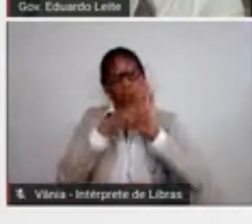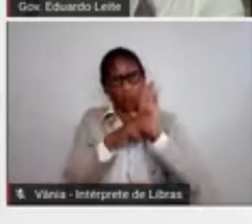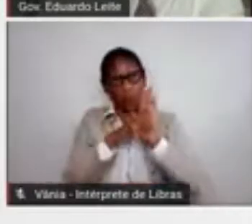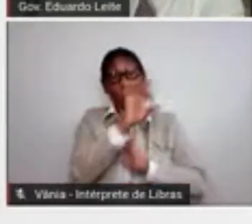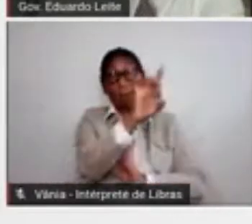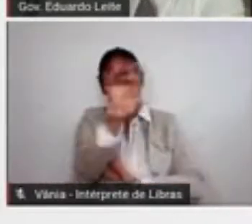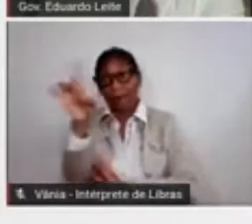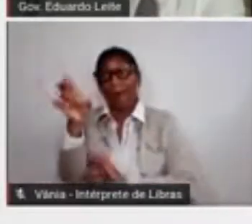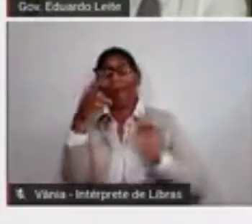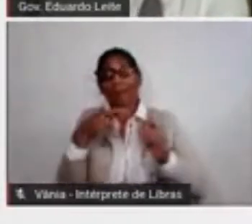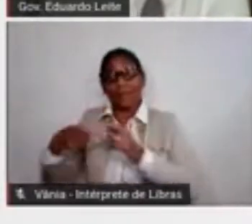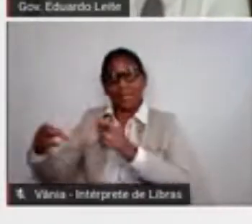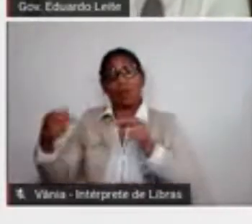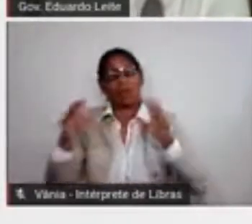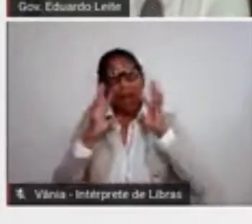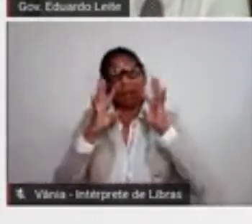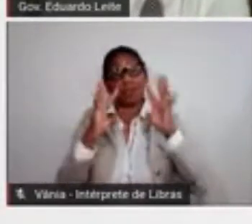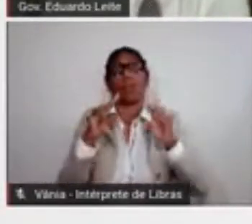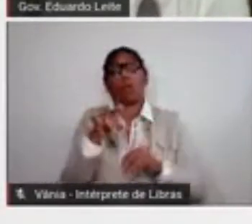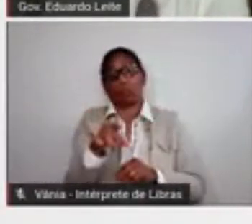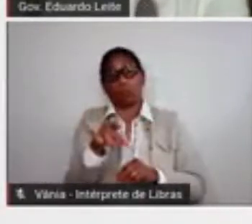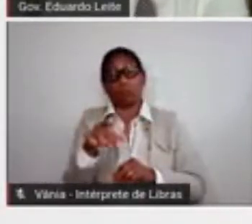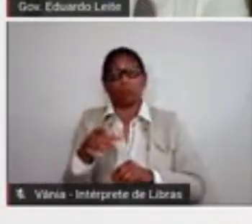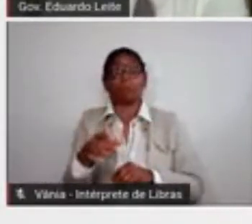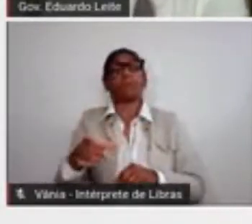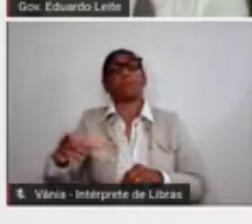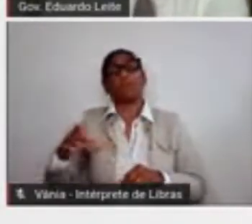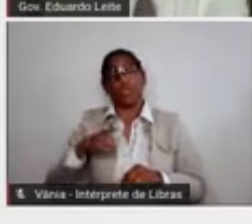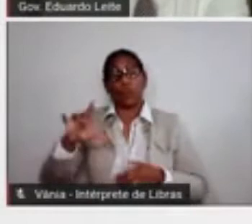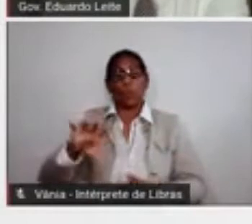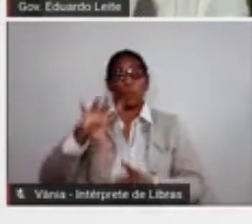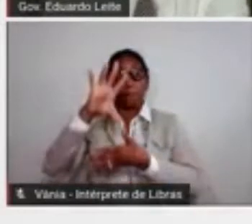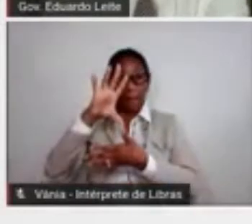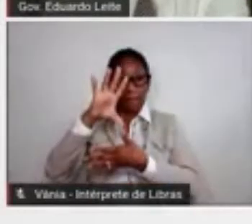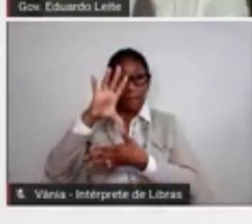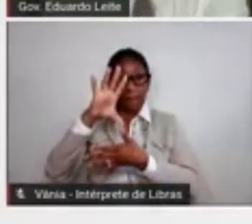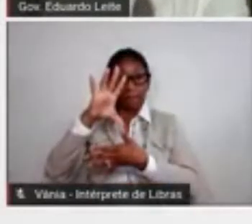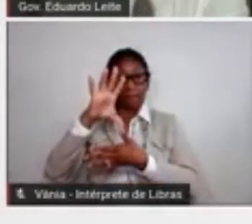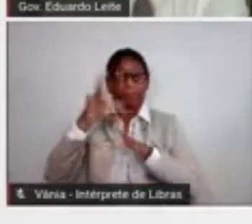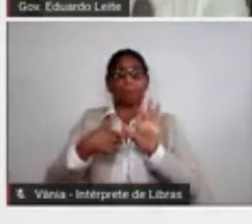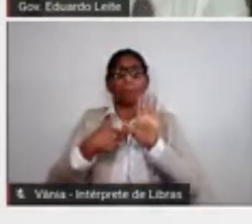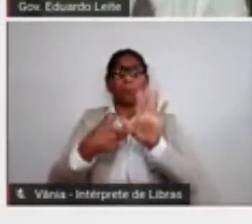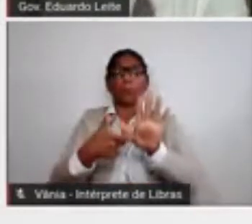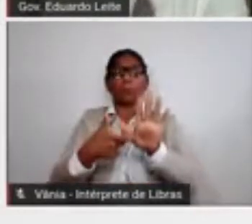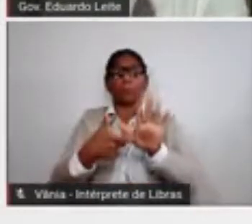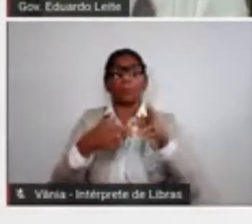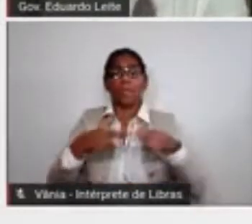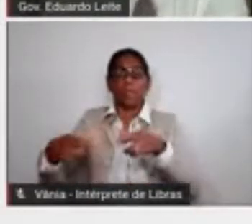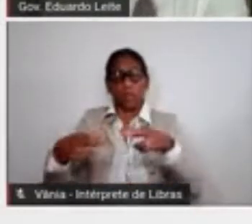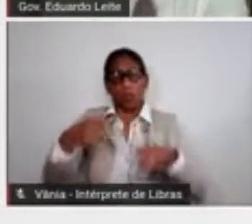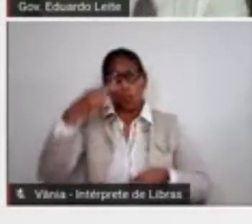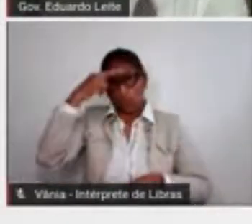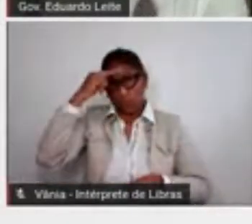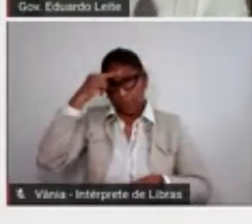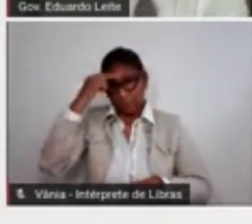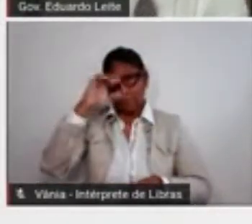vai precisar atender. Nós tínhamos este mapa em que a região de Uruguaiana, de Capão